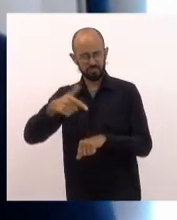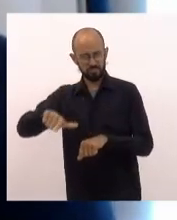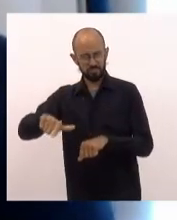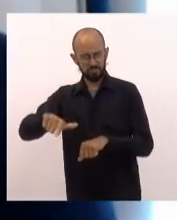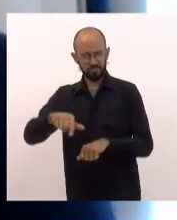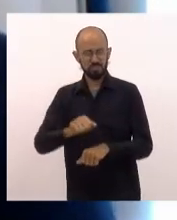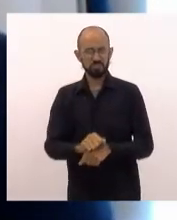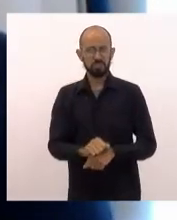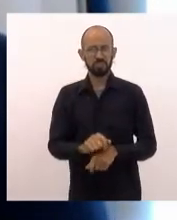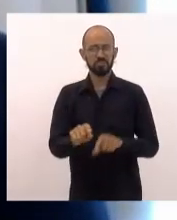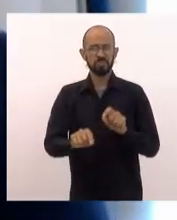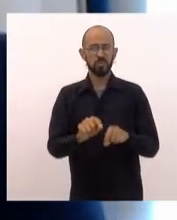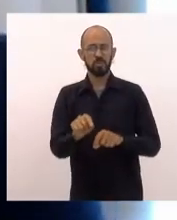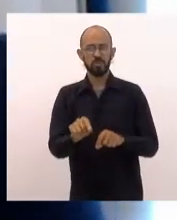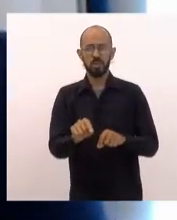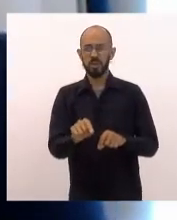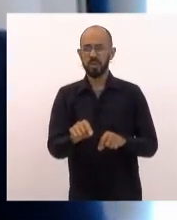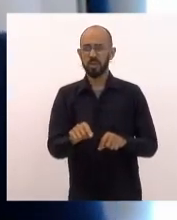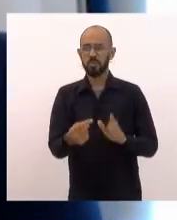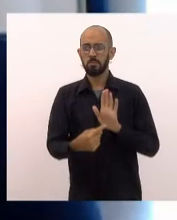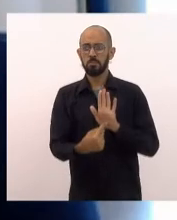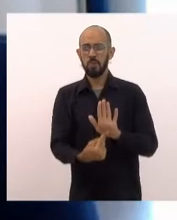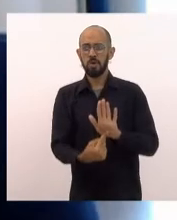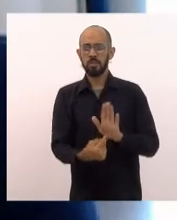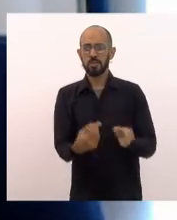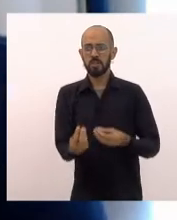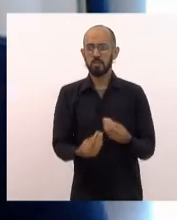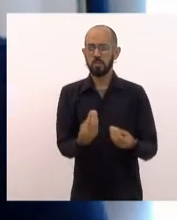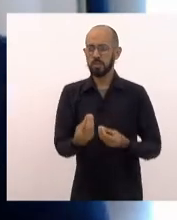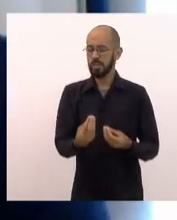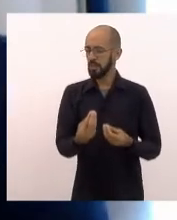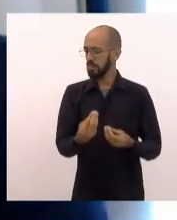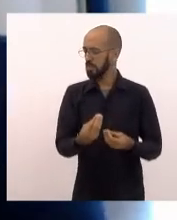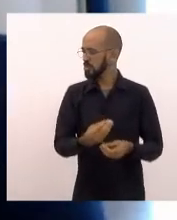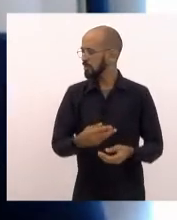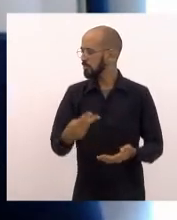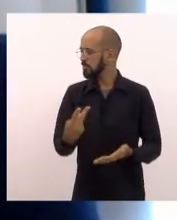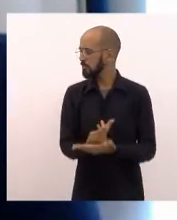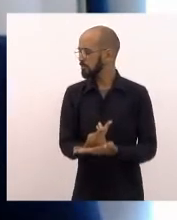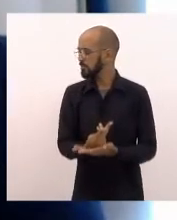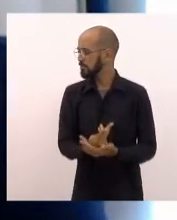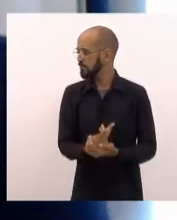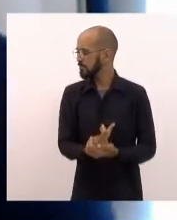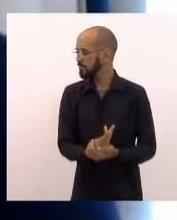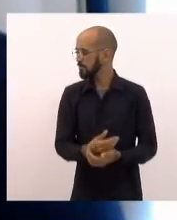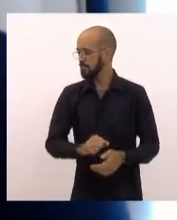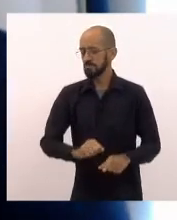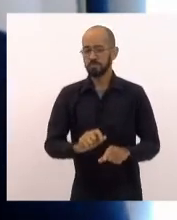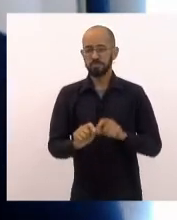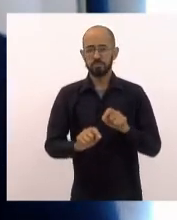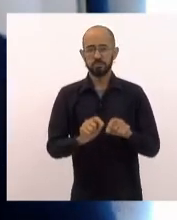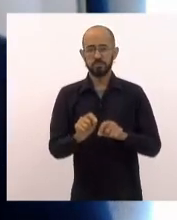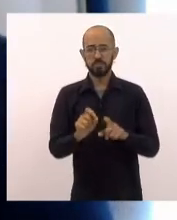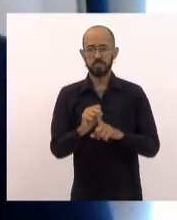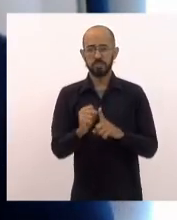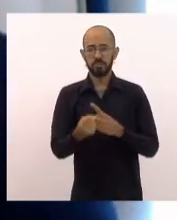Mostra o racismo, mostra como na nossa sociedade ainda se considera, né,